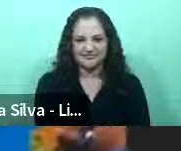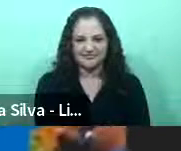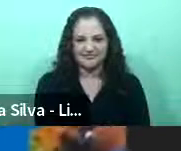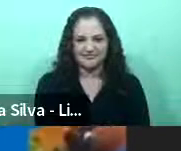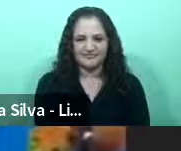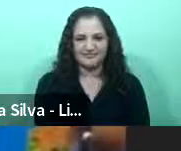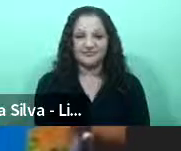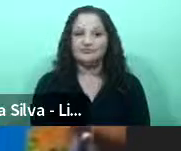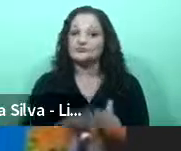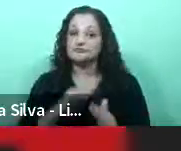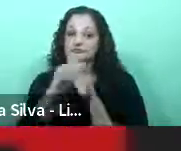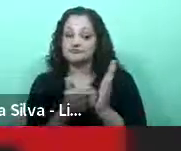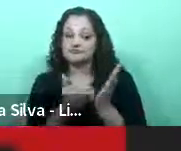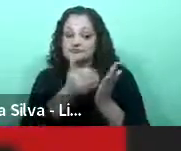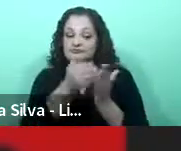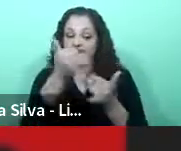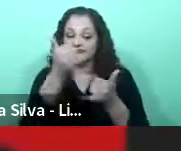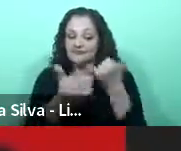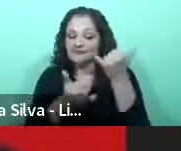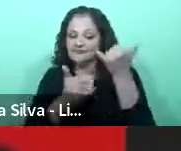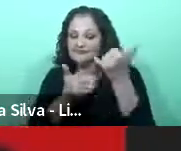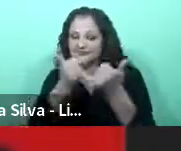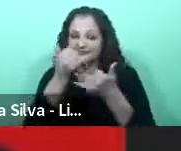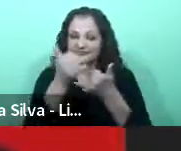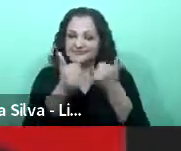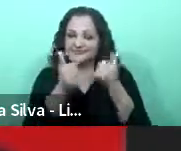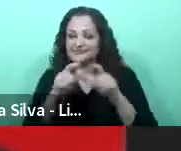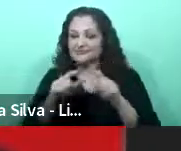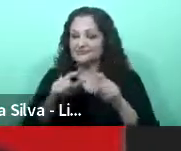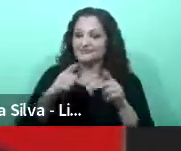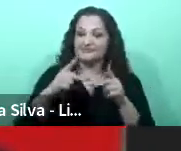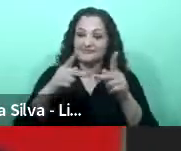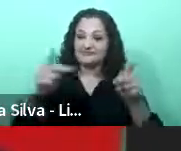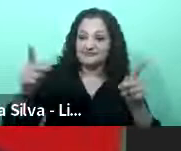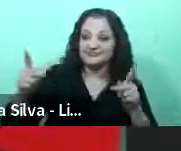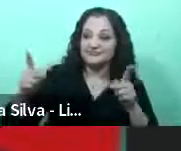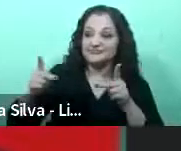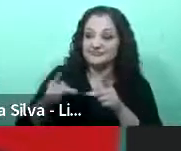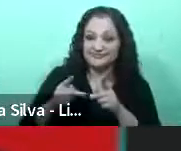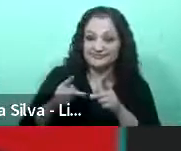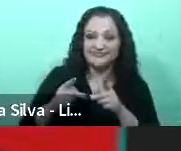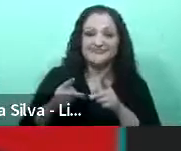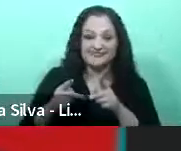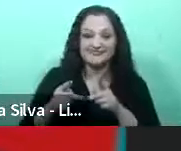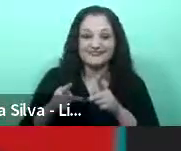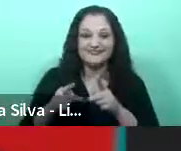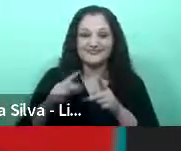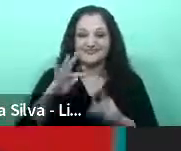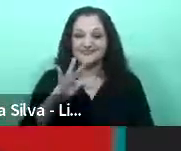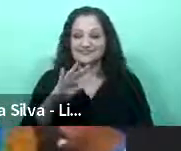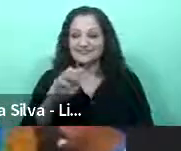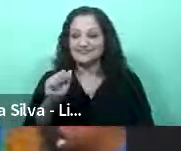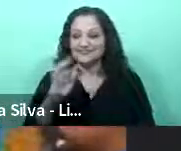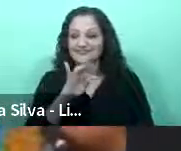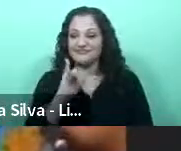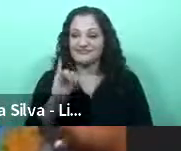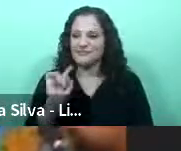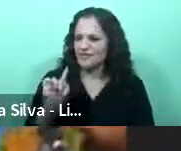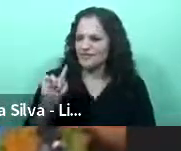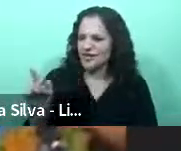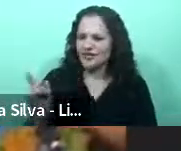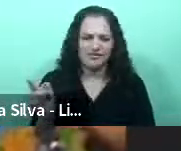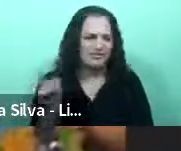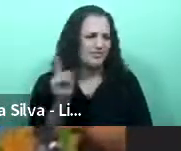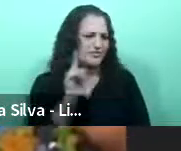Tudo começou com a brincadeira, panela, tatu, foi ela, foi tu. Tudo começou com a